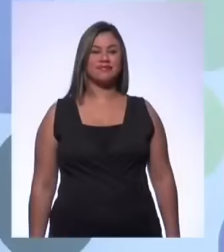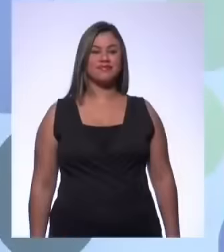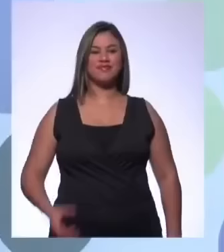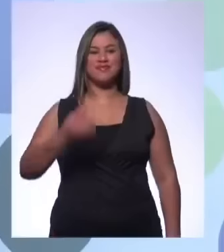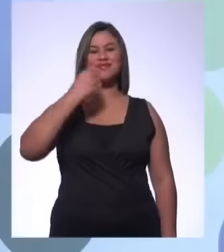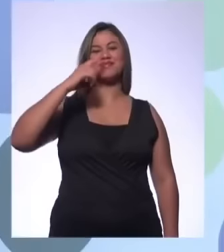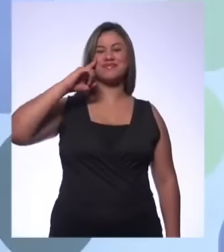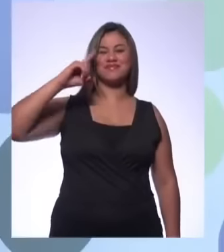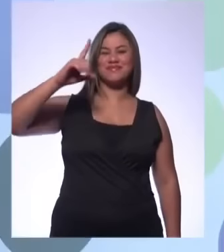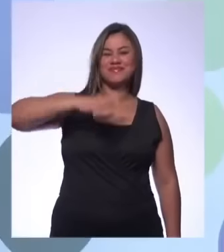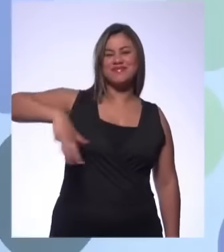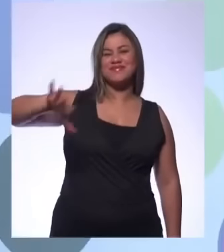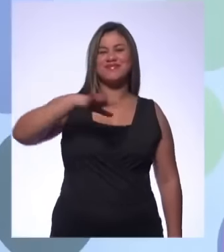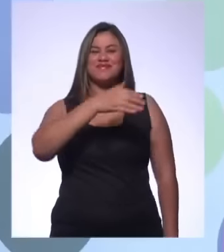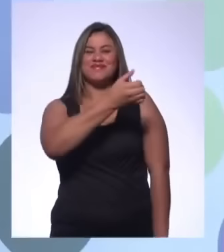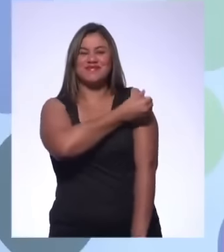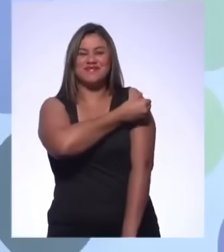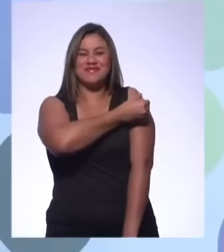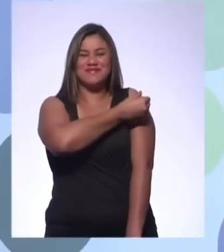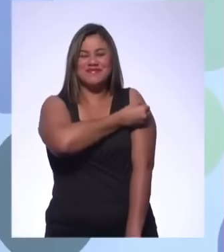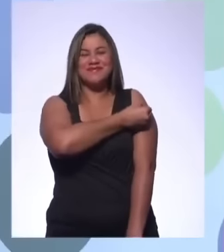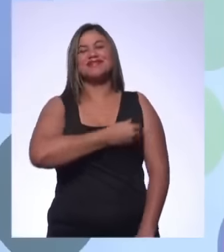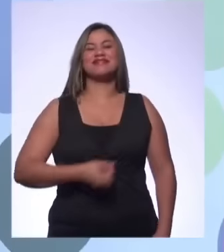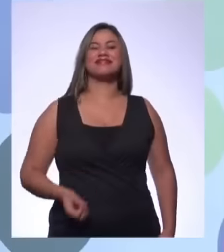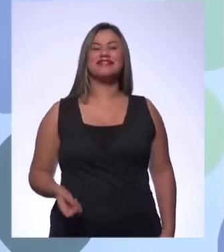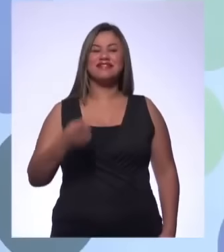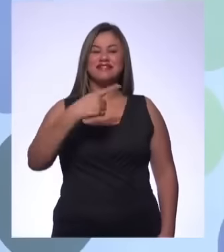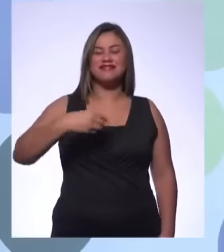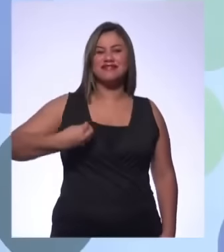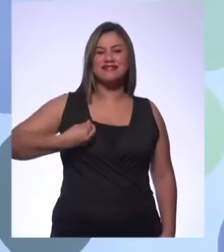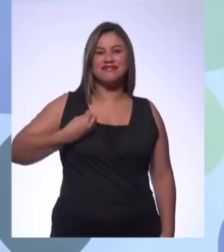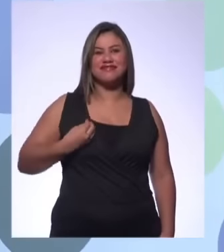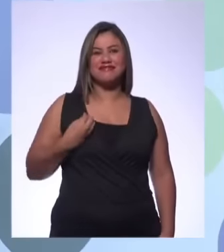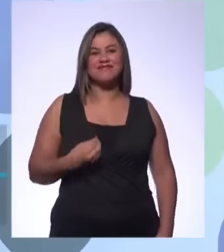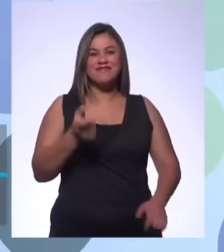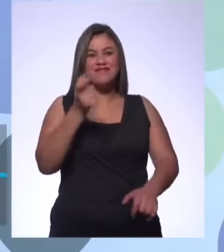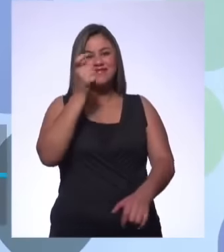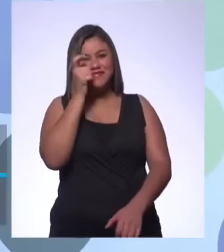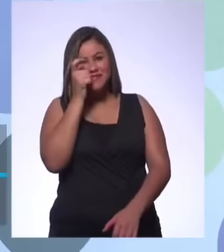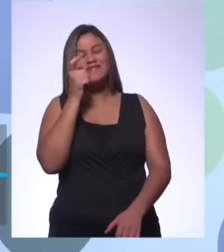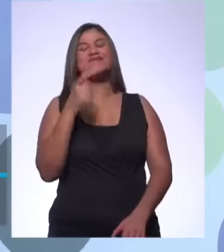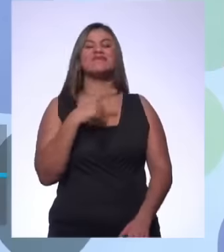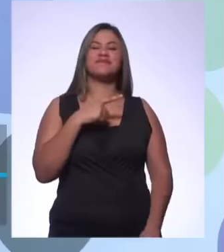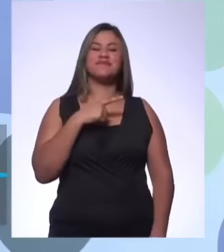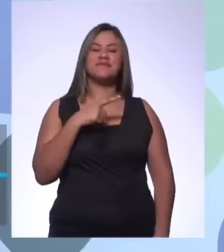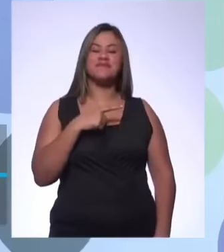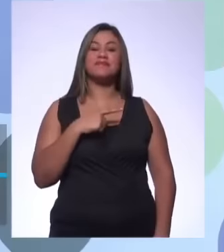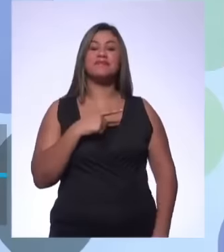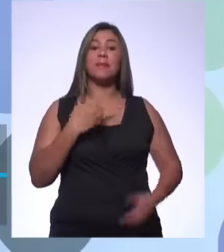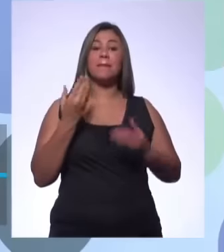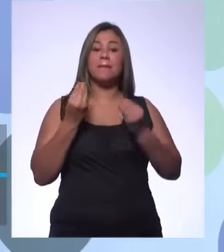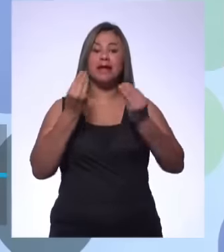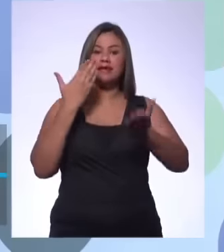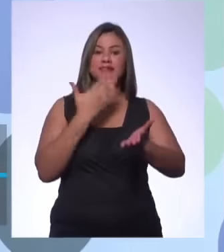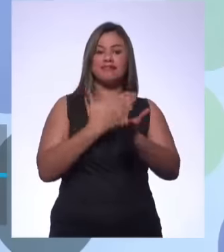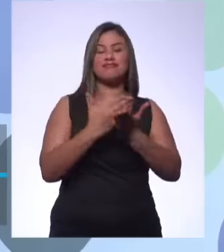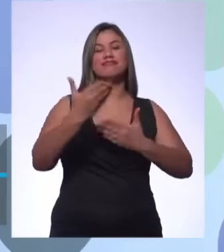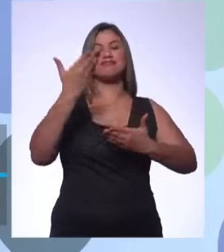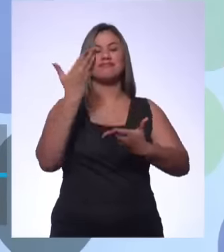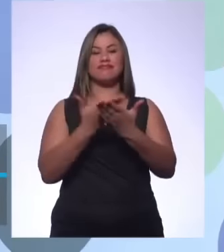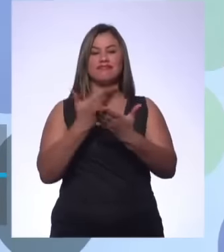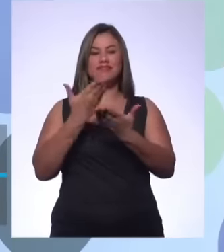Bom dia, garotada do sexto ano, que já estão aí todos a postos para iniciarmos mais uma